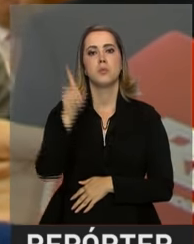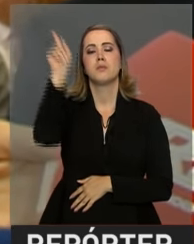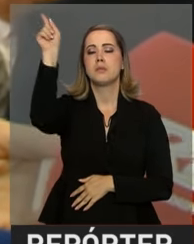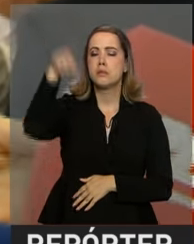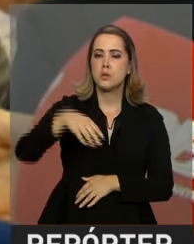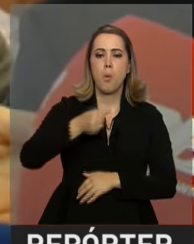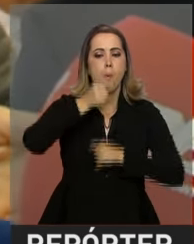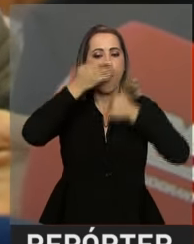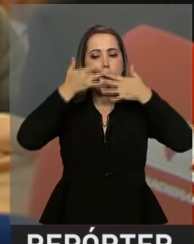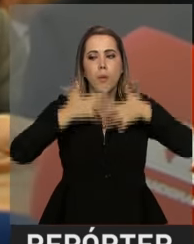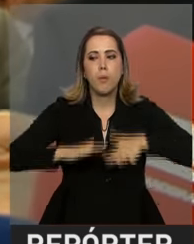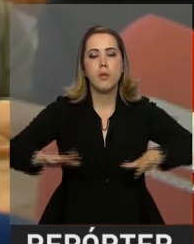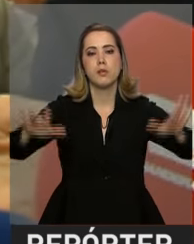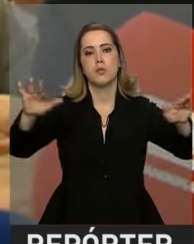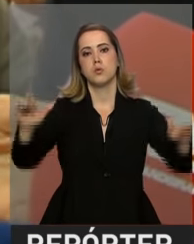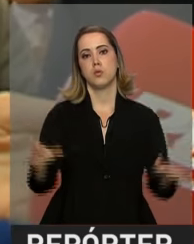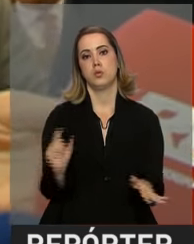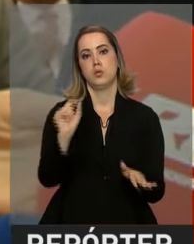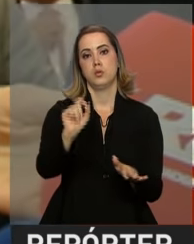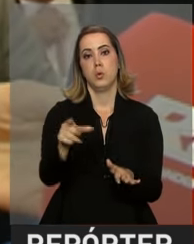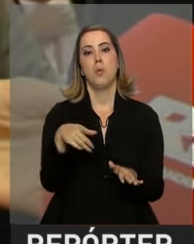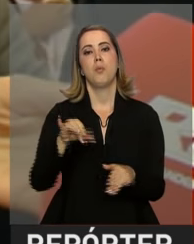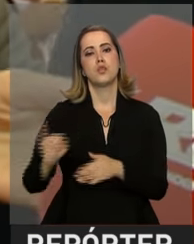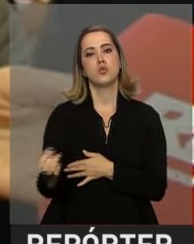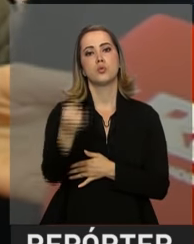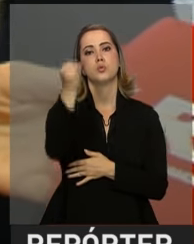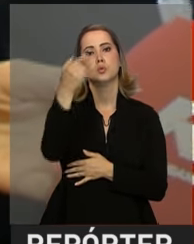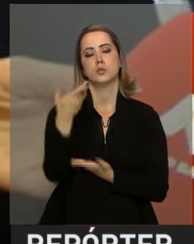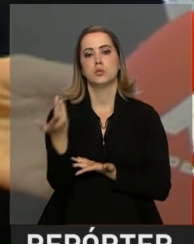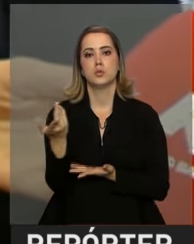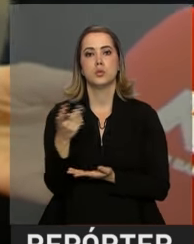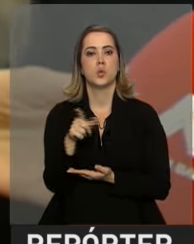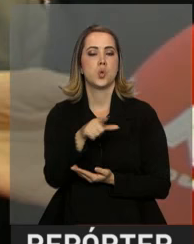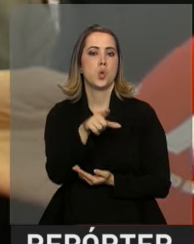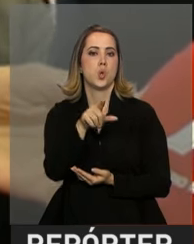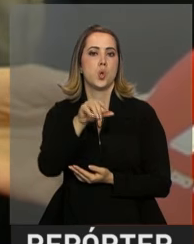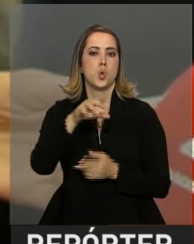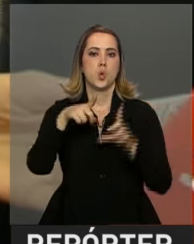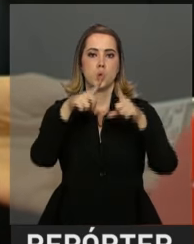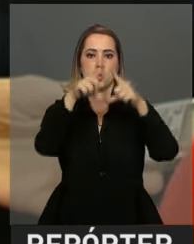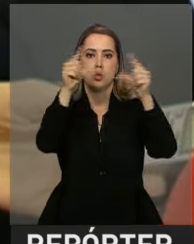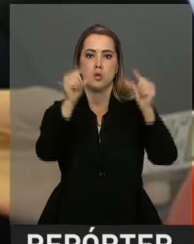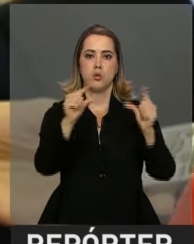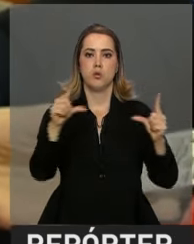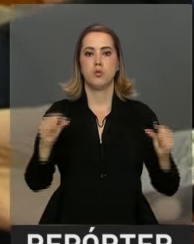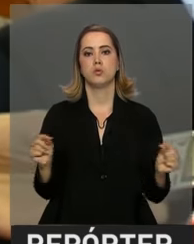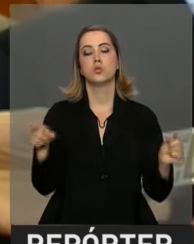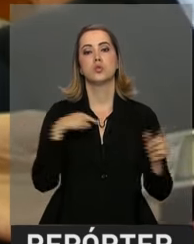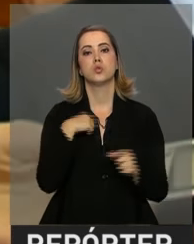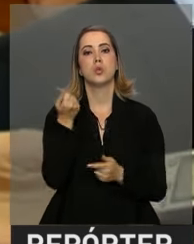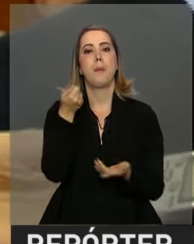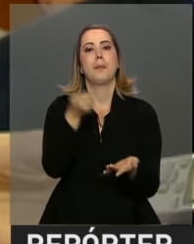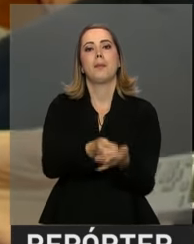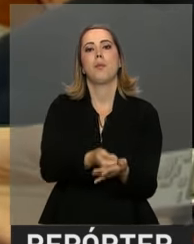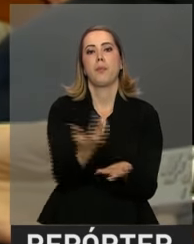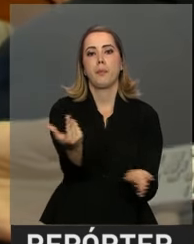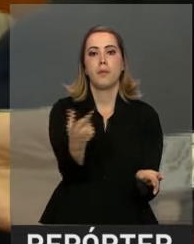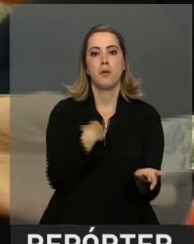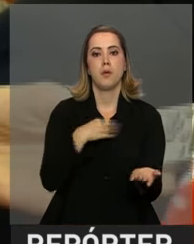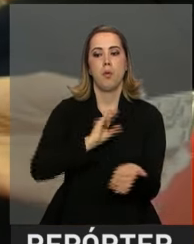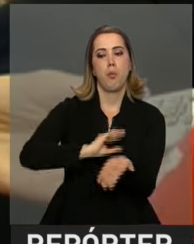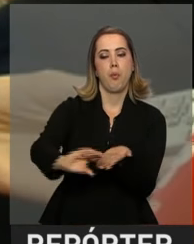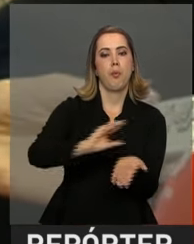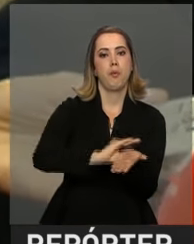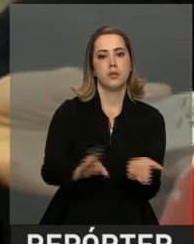de oportunidades. Tem países Japão em que a taxa é negativa. Quem quiser deixar dinheiro com o governo japonês, paga para que o governo